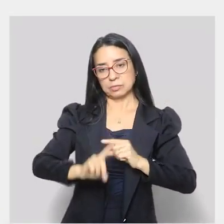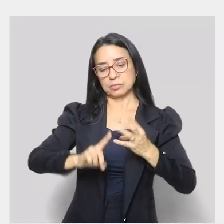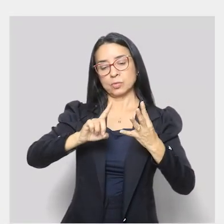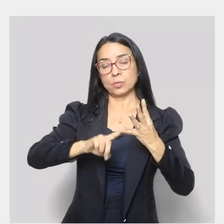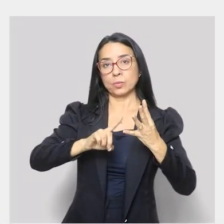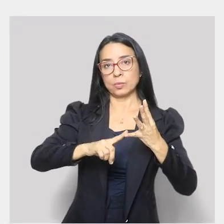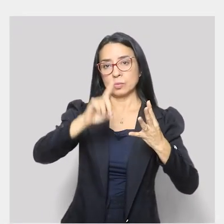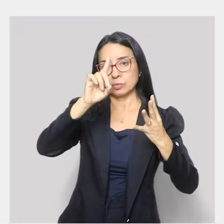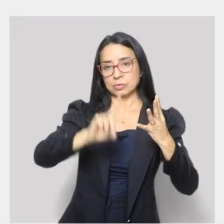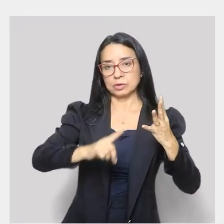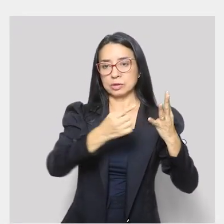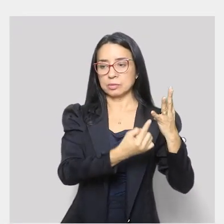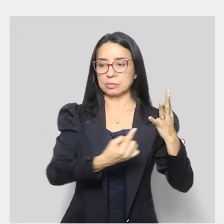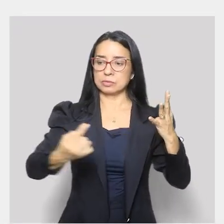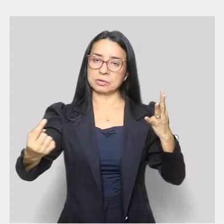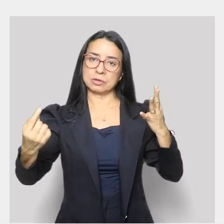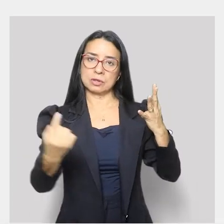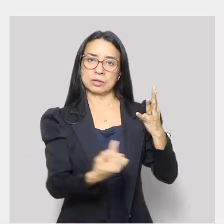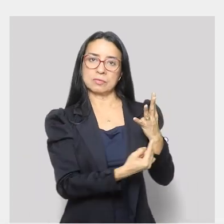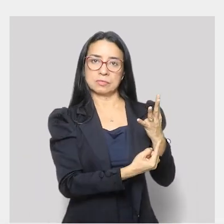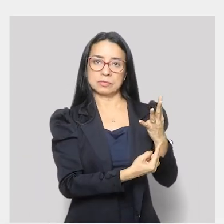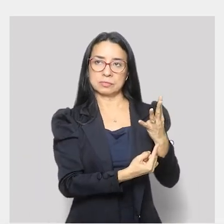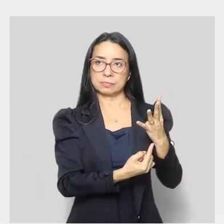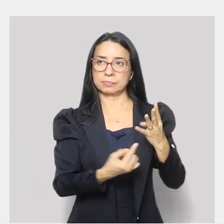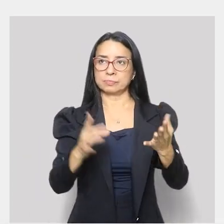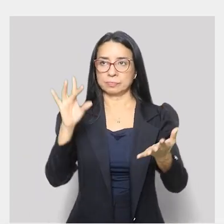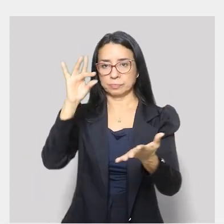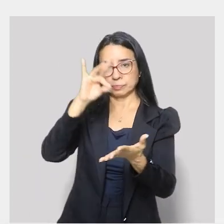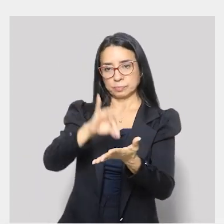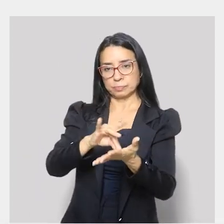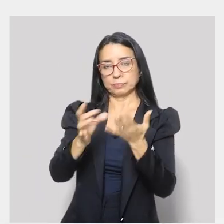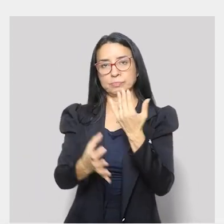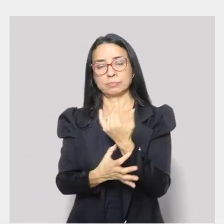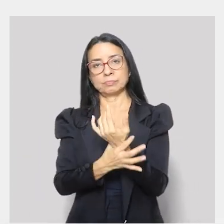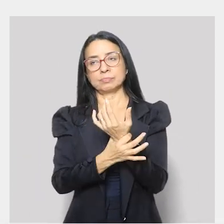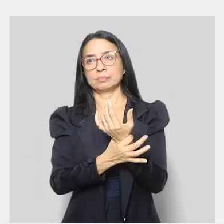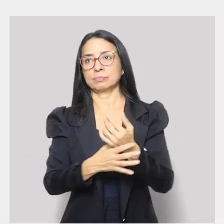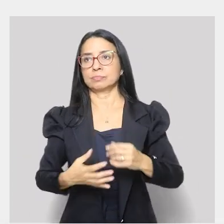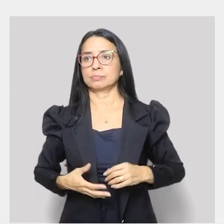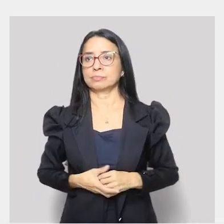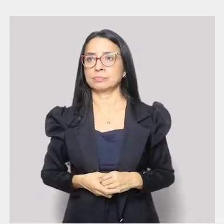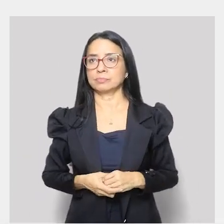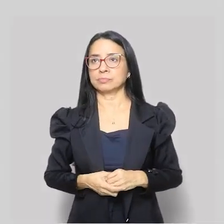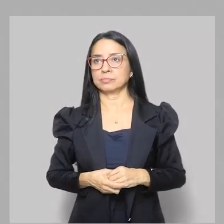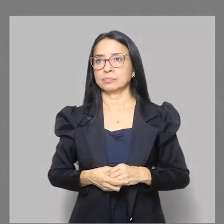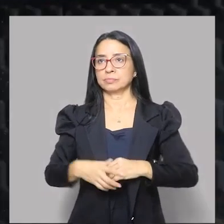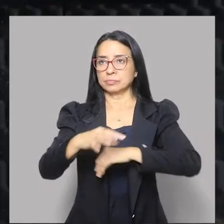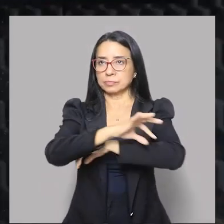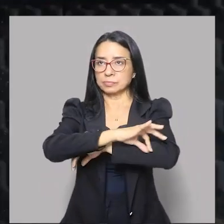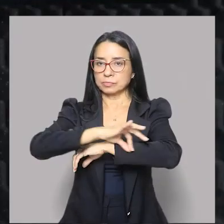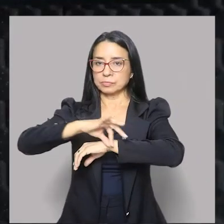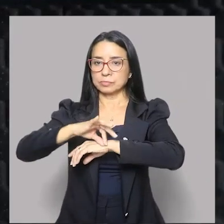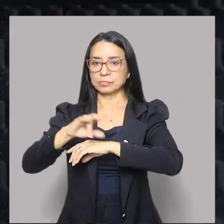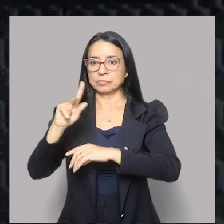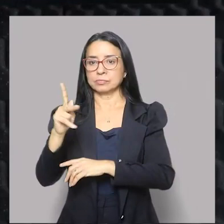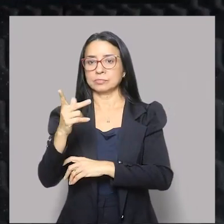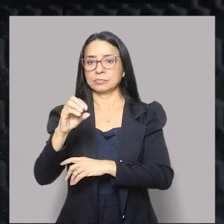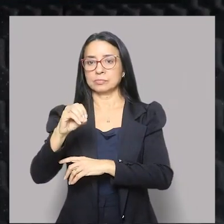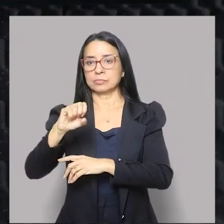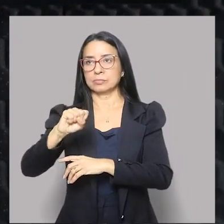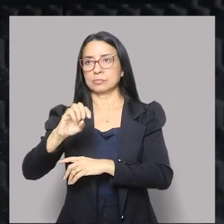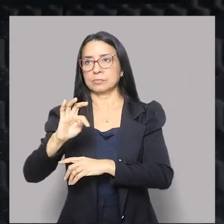vir ser ainda muito mais preciso, muito mais seguro. Então, a arquitetura hostil vai de encontro a todas